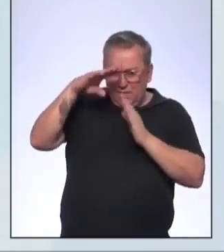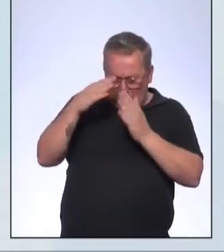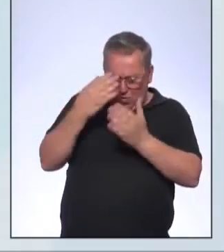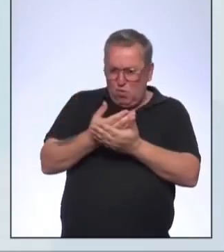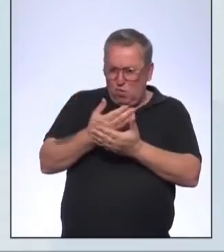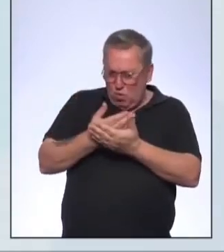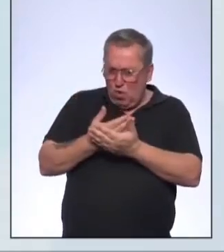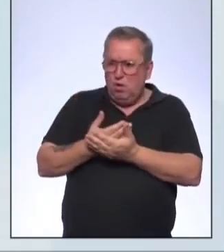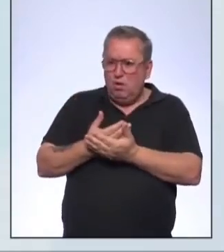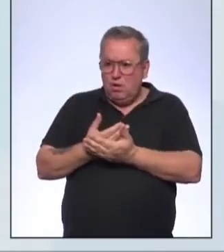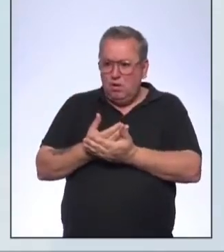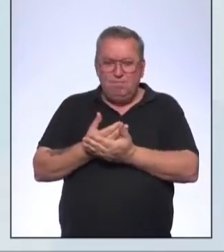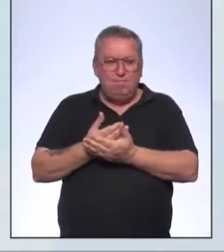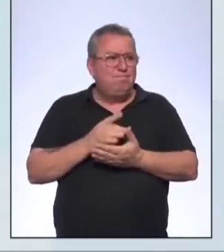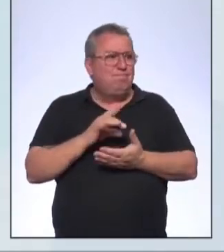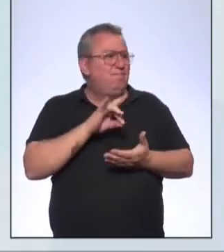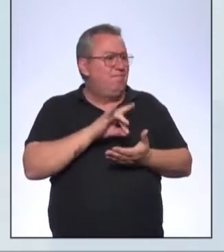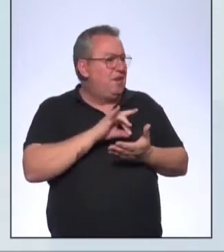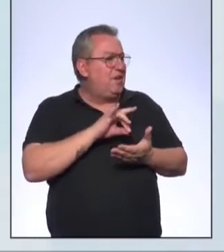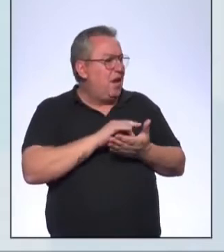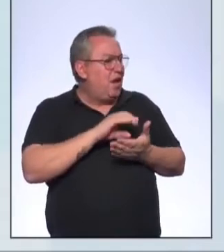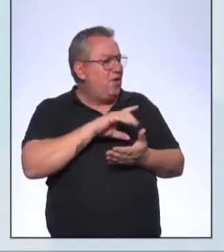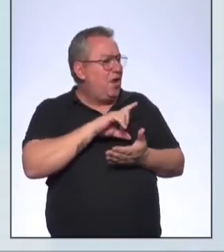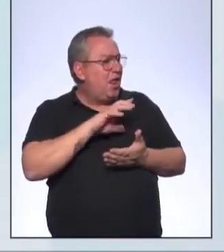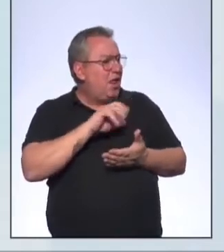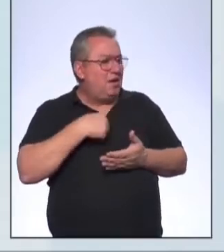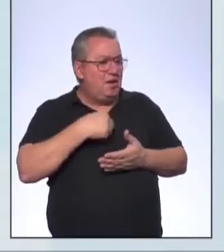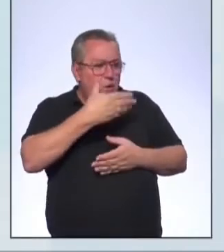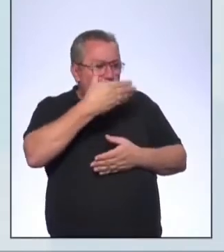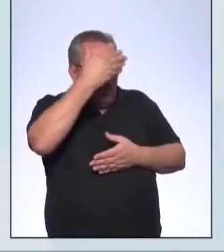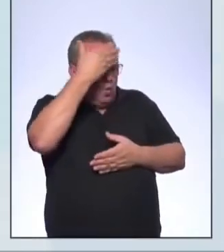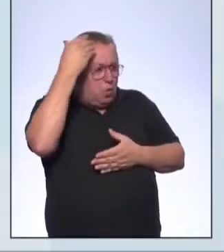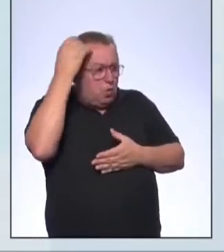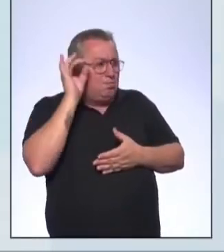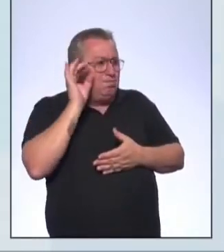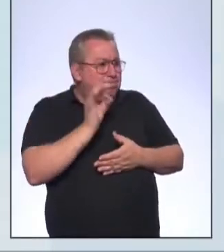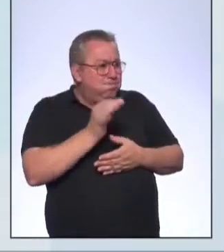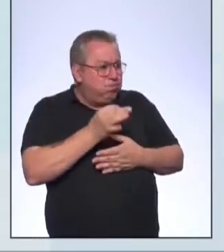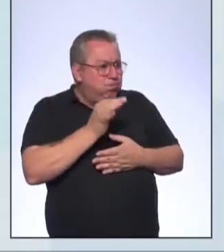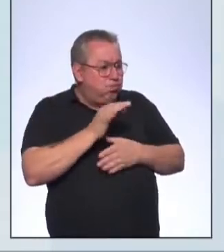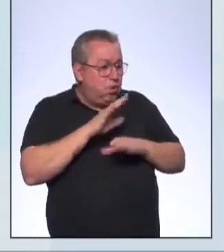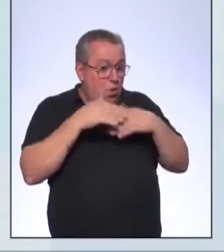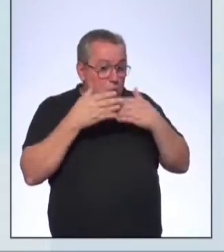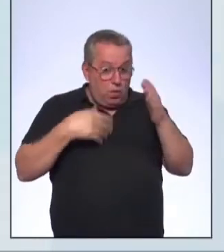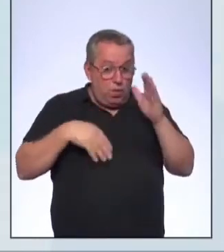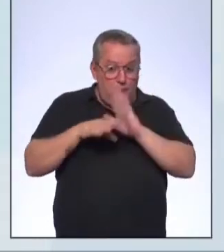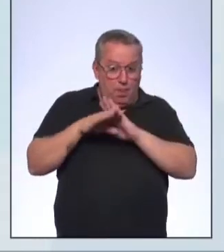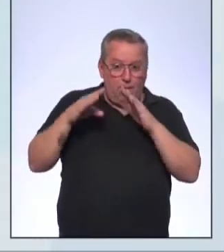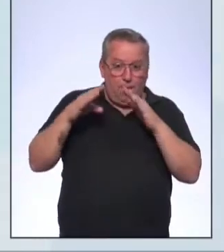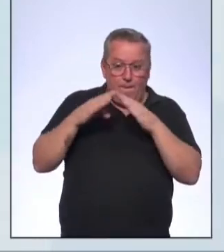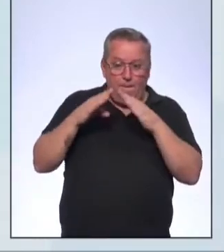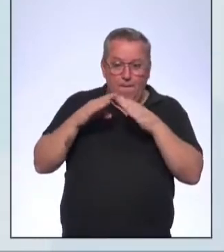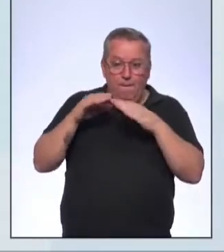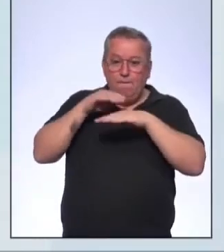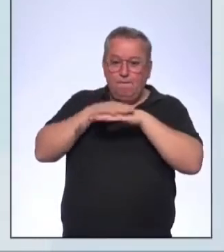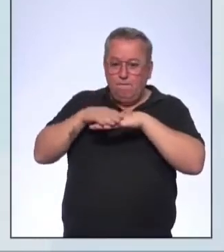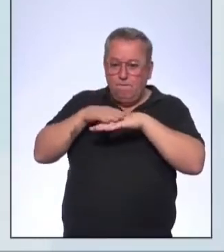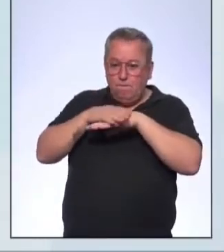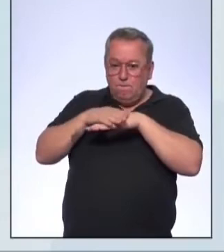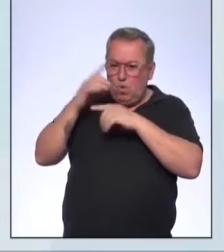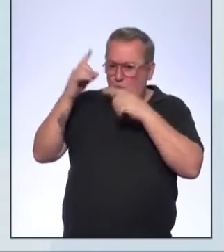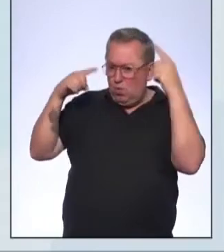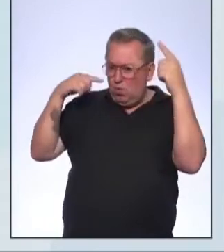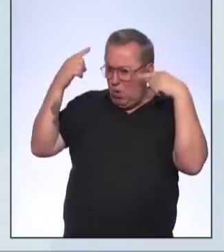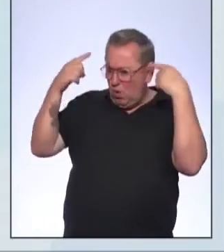escola verdade Clara Eu tinha me esquecido disso assim que eu chegar em casa vou falar com o maluco